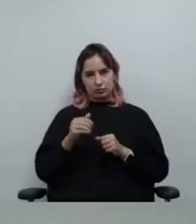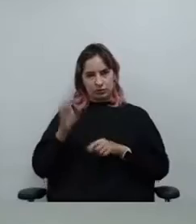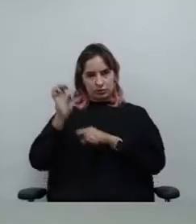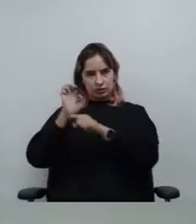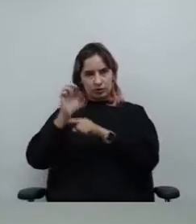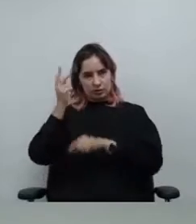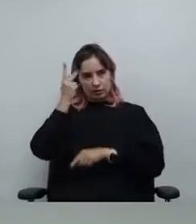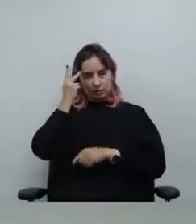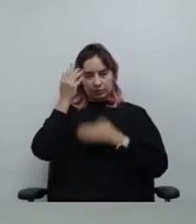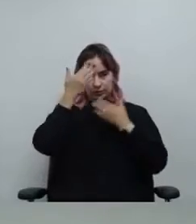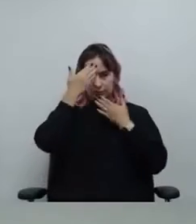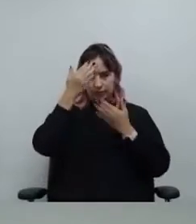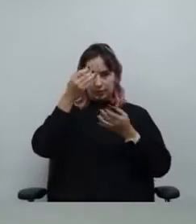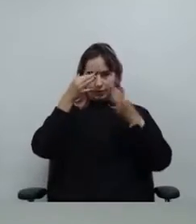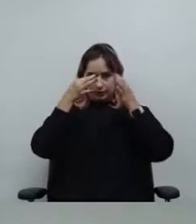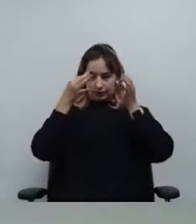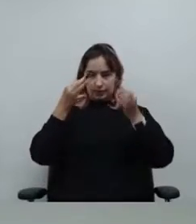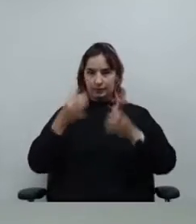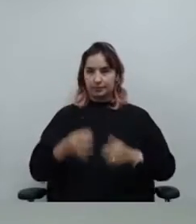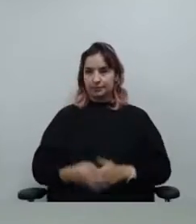dispensada.